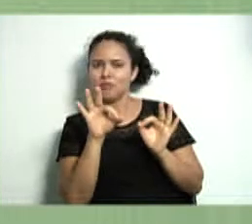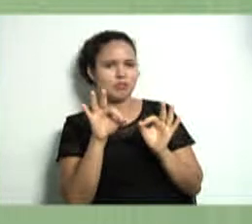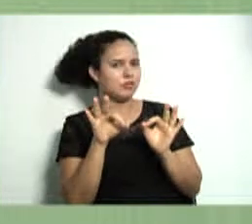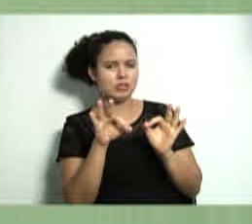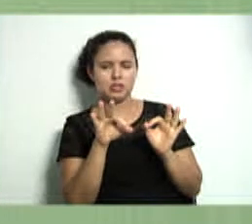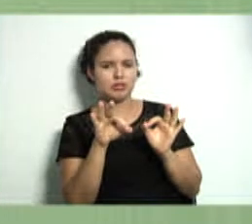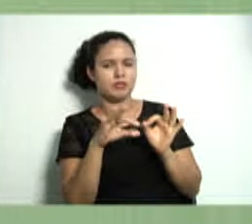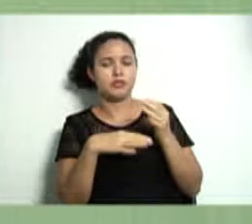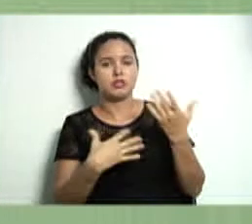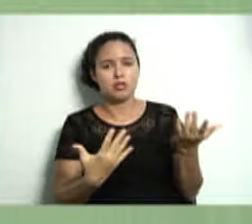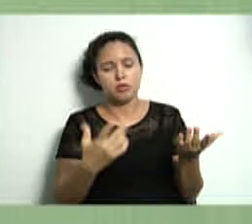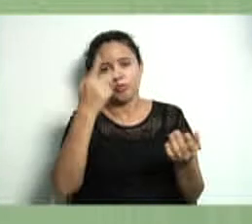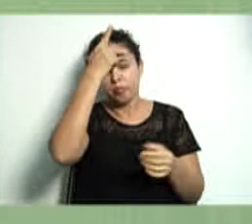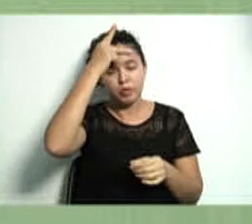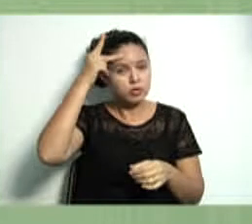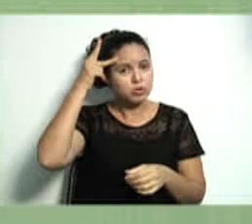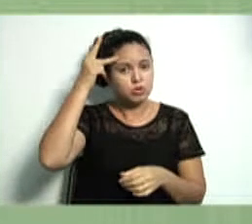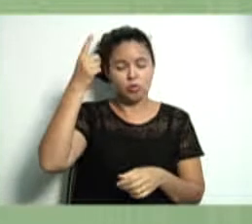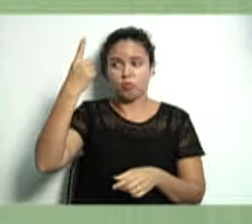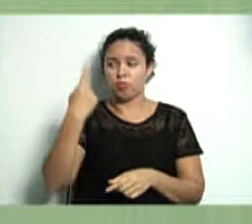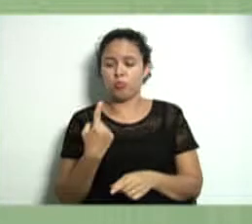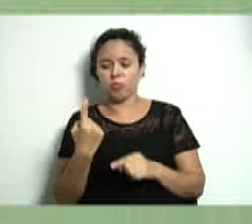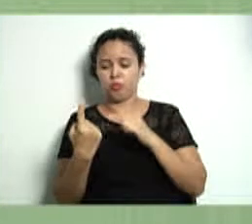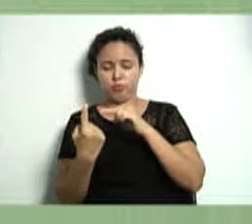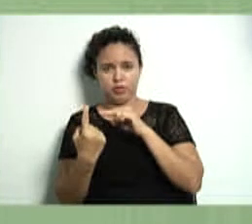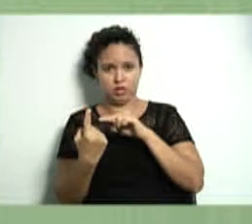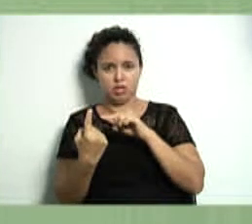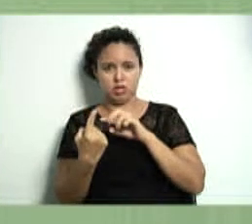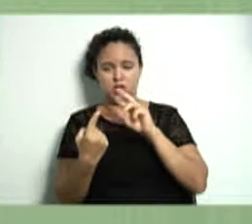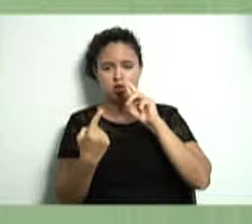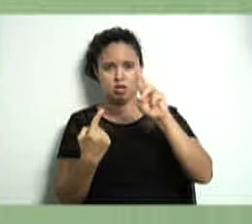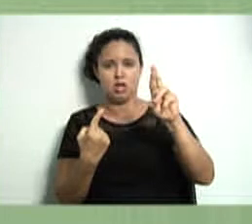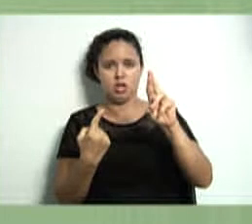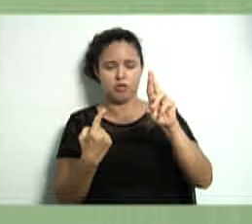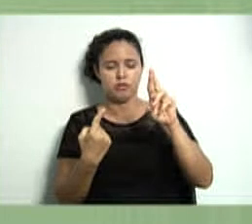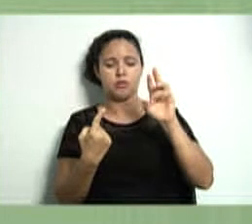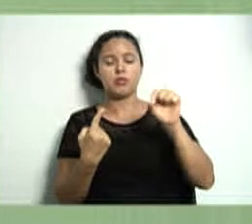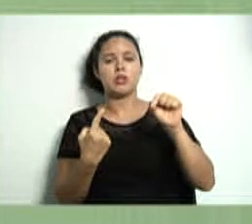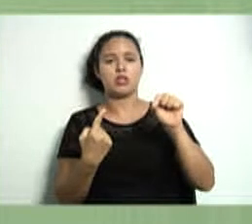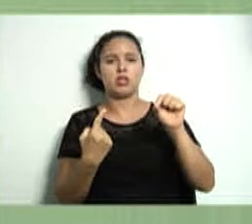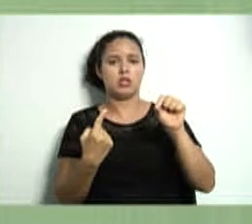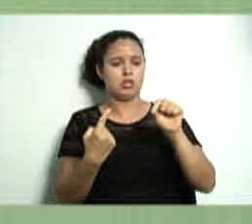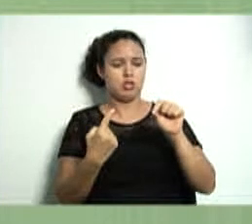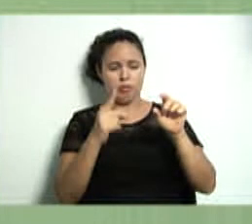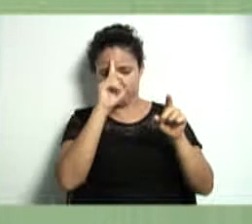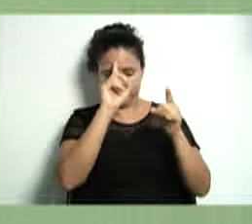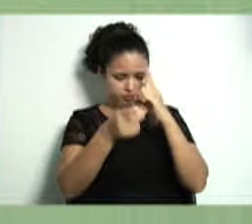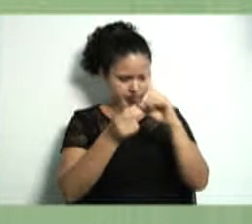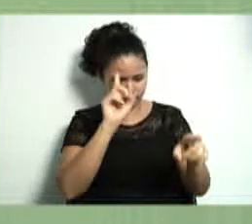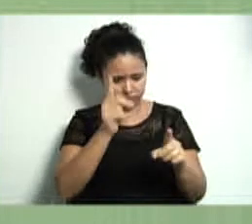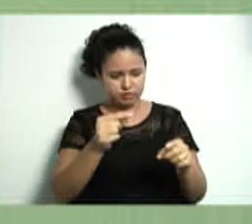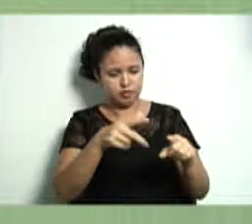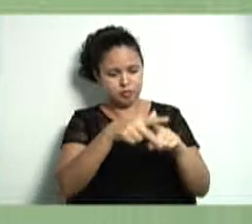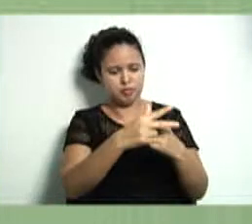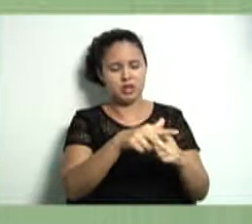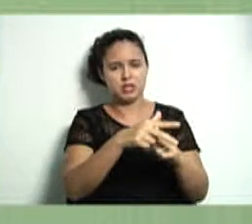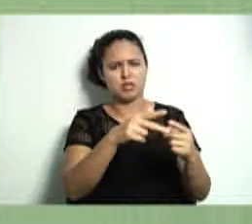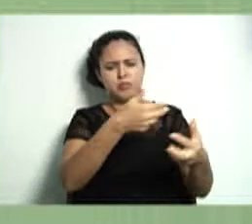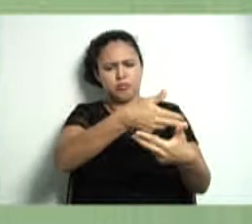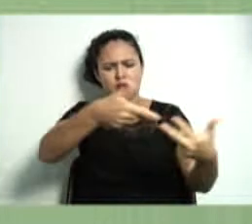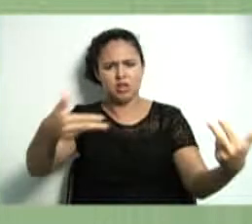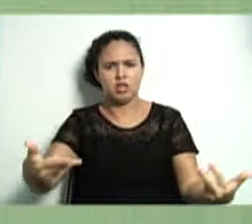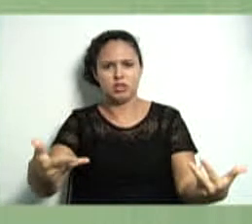homem pode operar várias máquinas, às vezes a quilômetros de distância. Então, a automação,